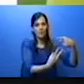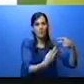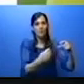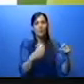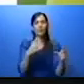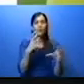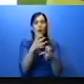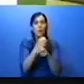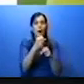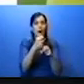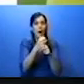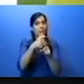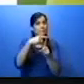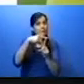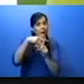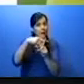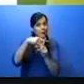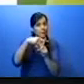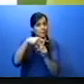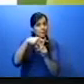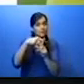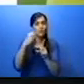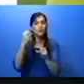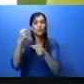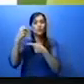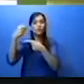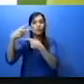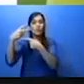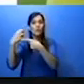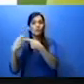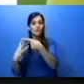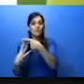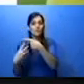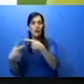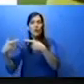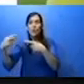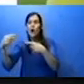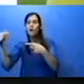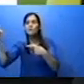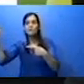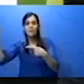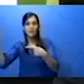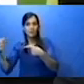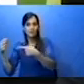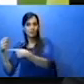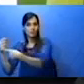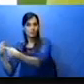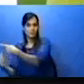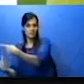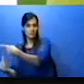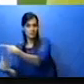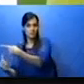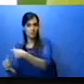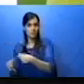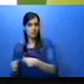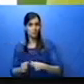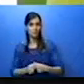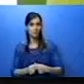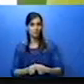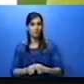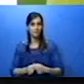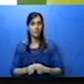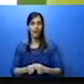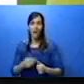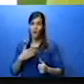Vou juntar só o de cima. Chego nesse resultado. Observem que eu fiz um